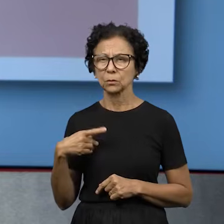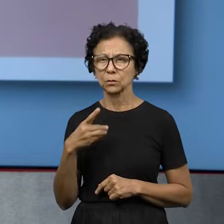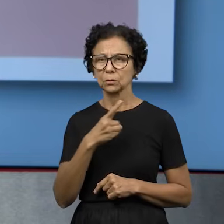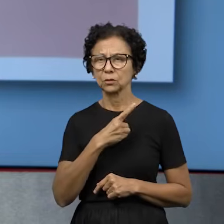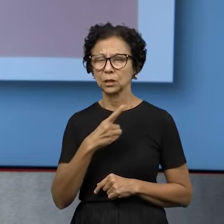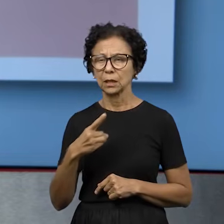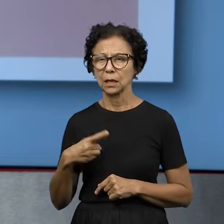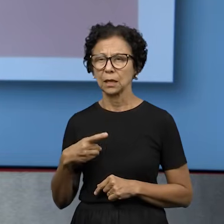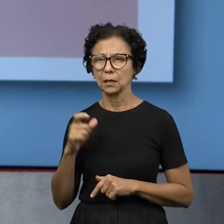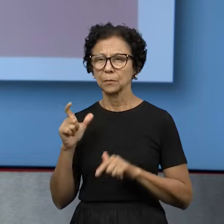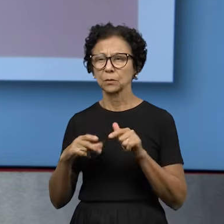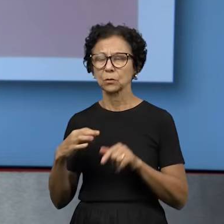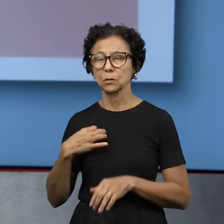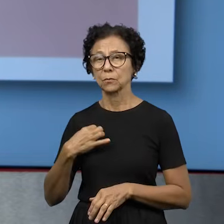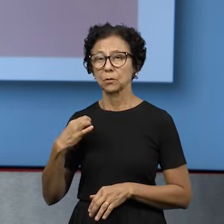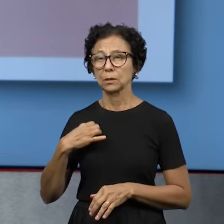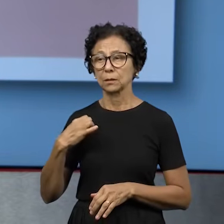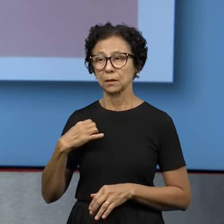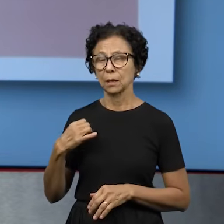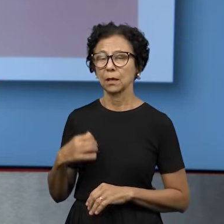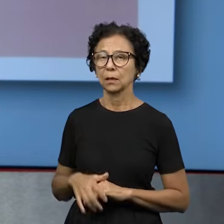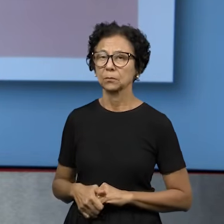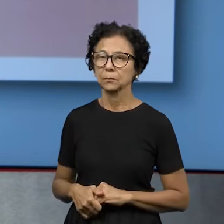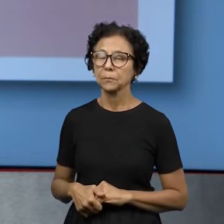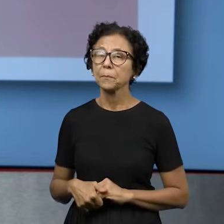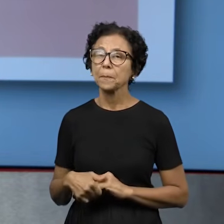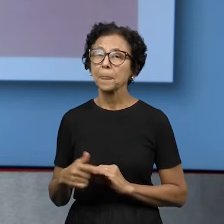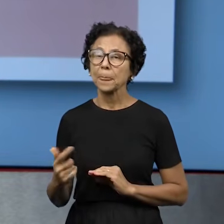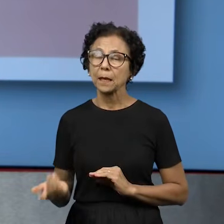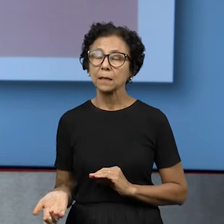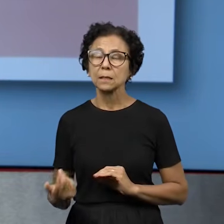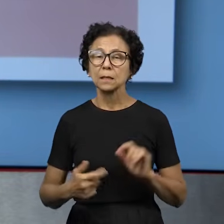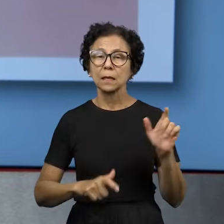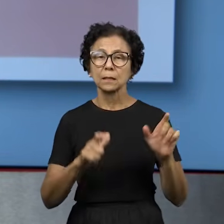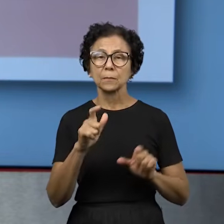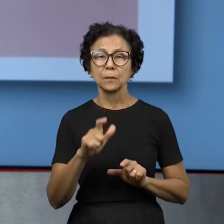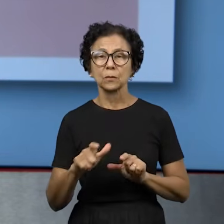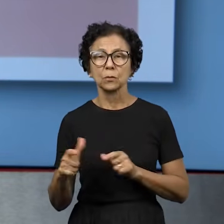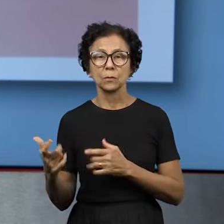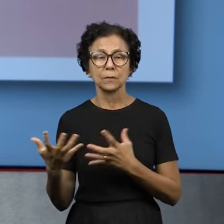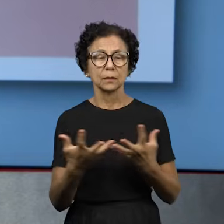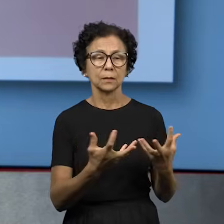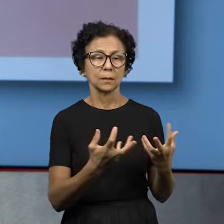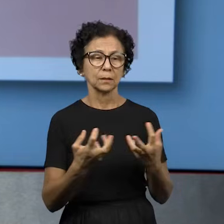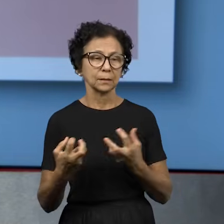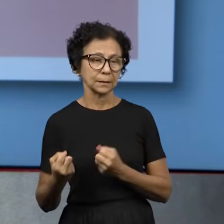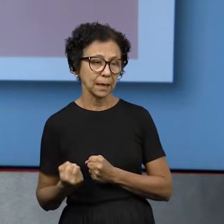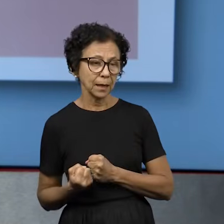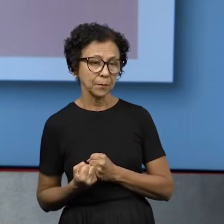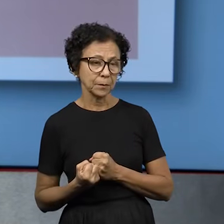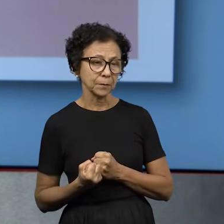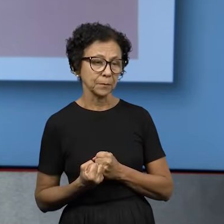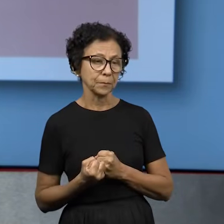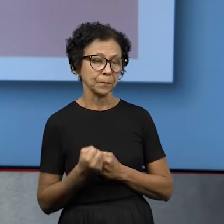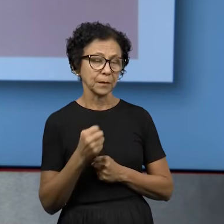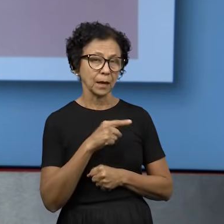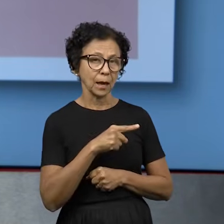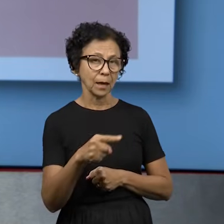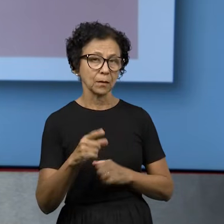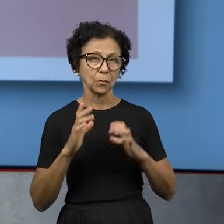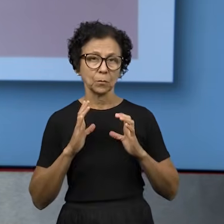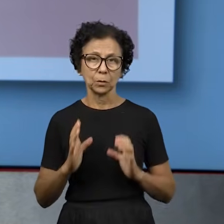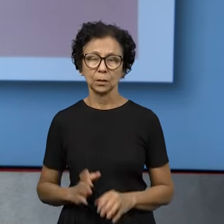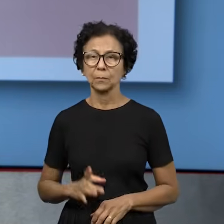as famílias. Trata-se do acolhimento de pessoas que apresentam comportamentos considerados difíceis